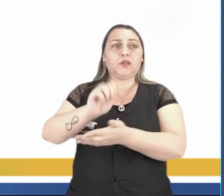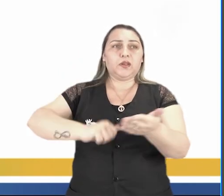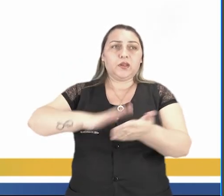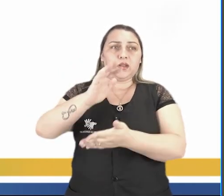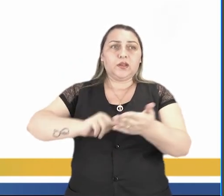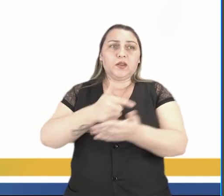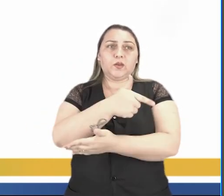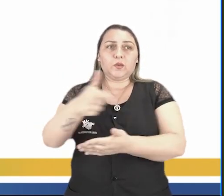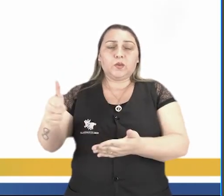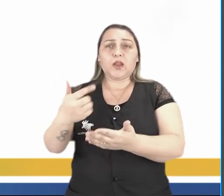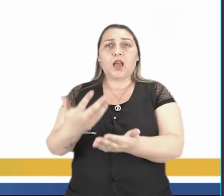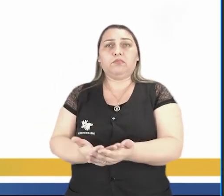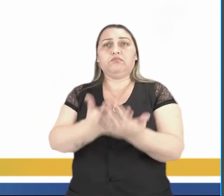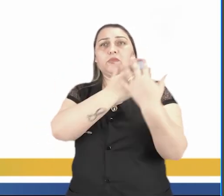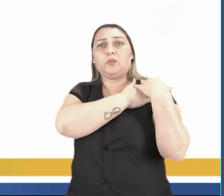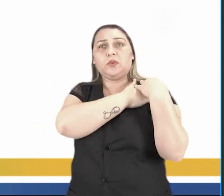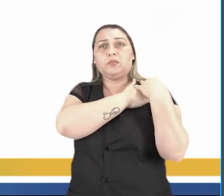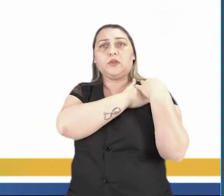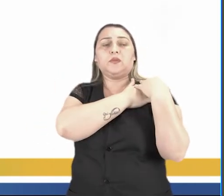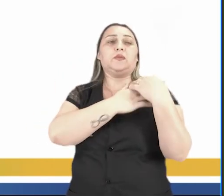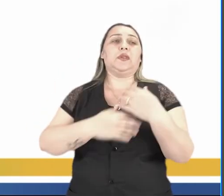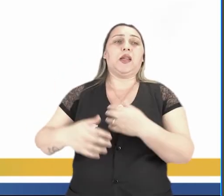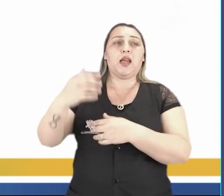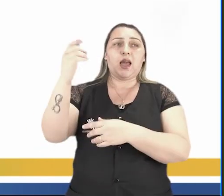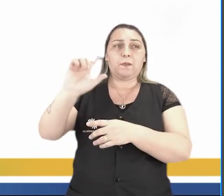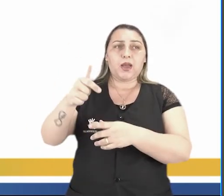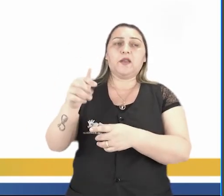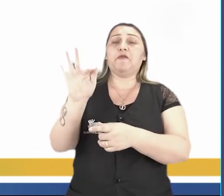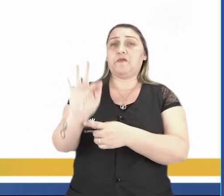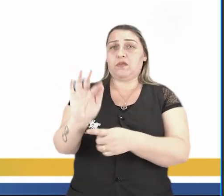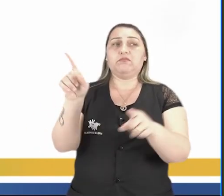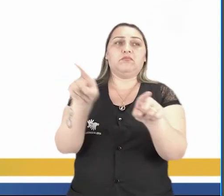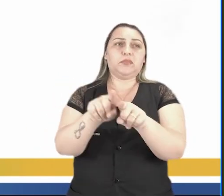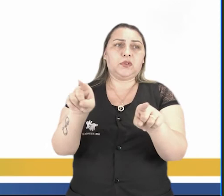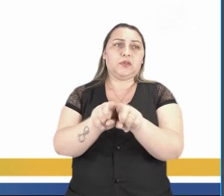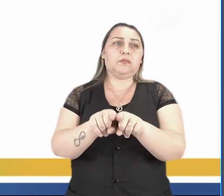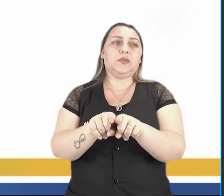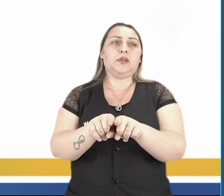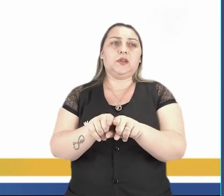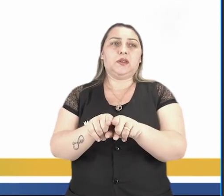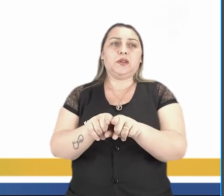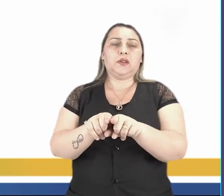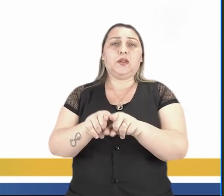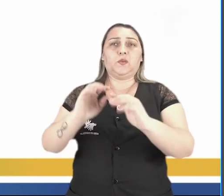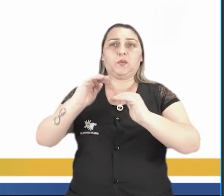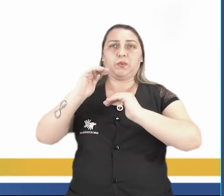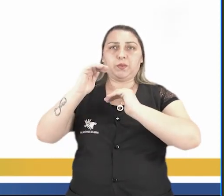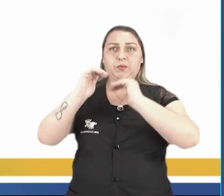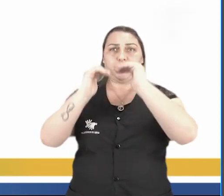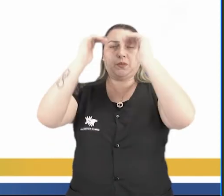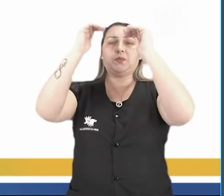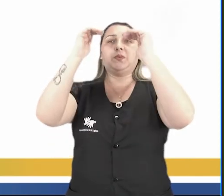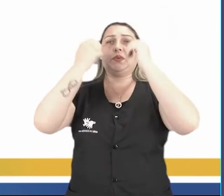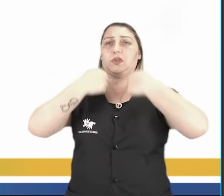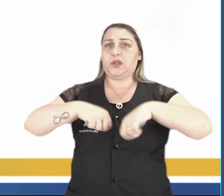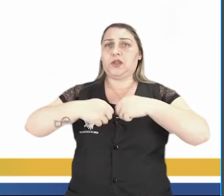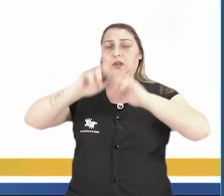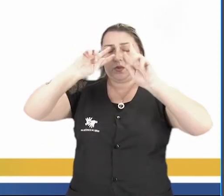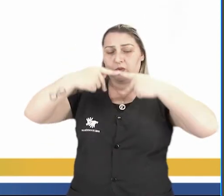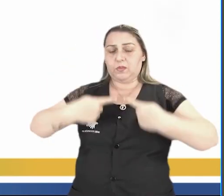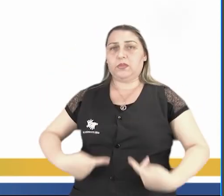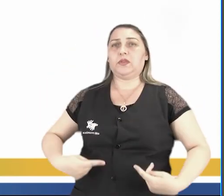atividades em que não há compromissos. A próxima também é falsa. Numa escala hierárquica das necessidades